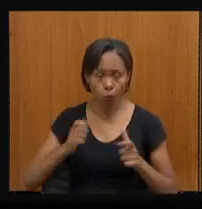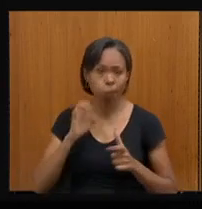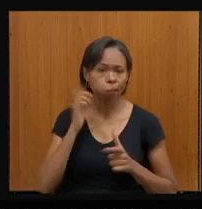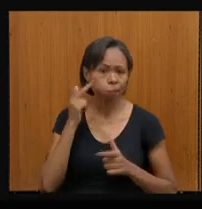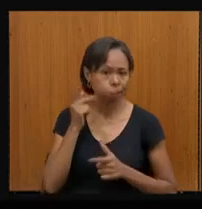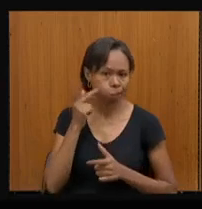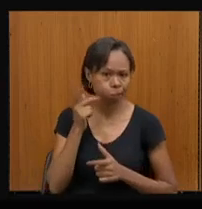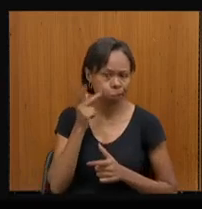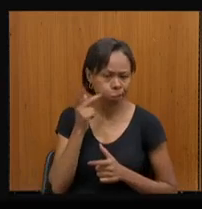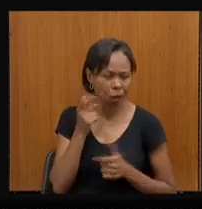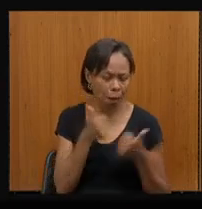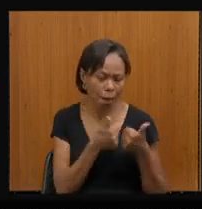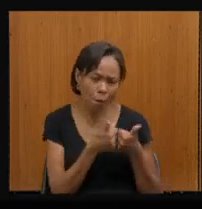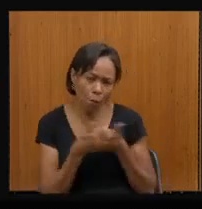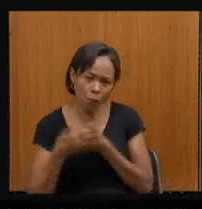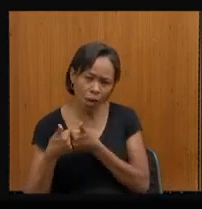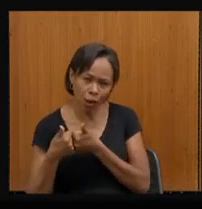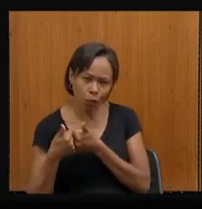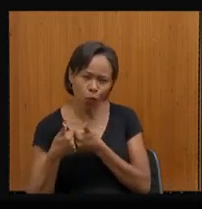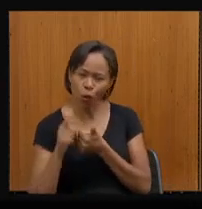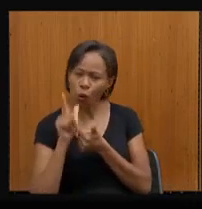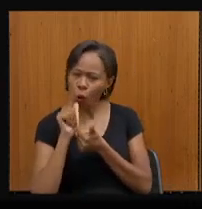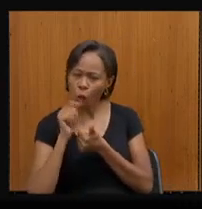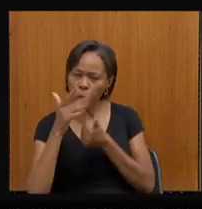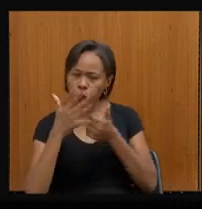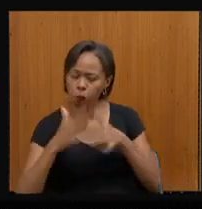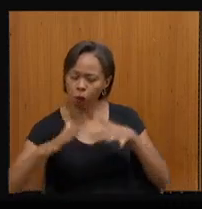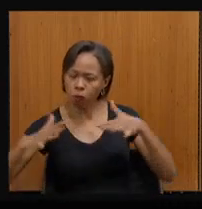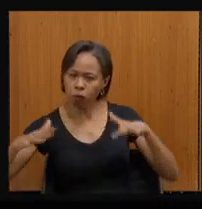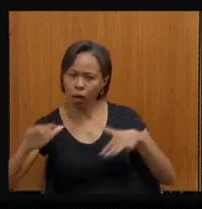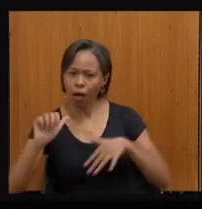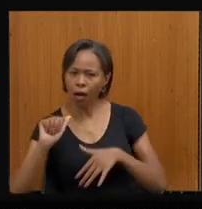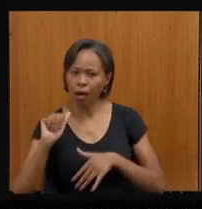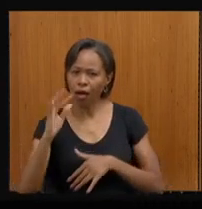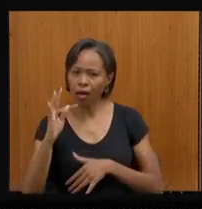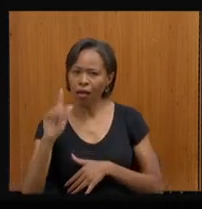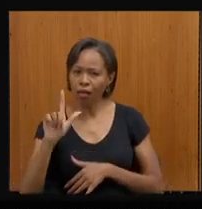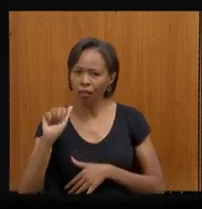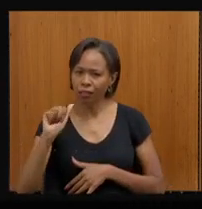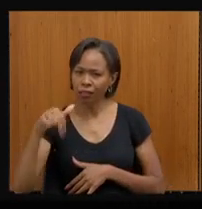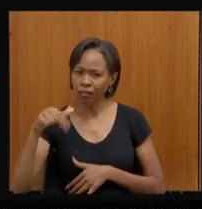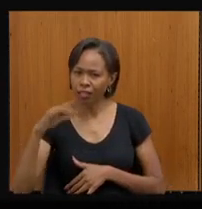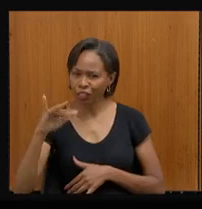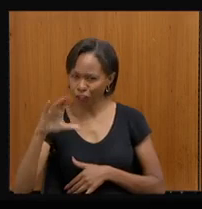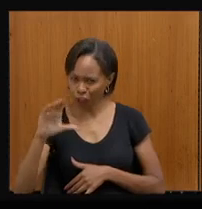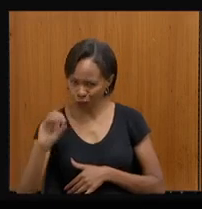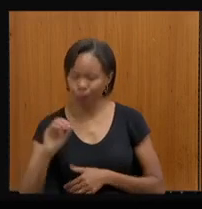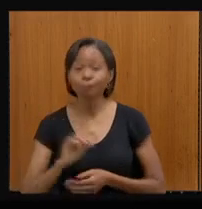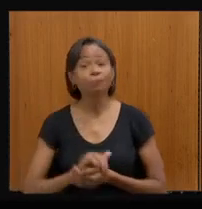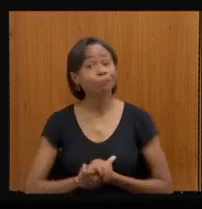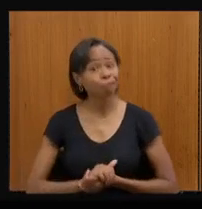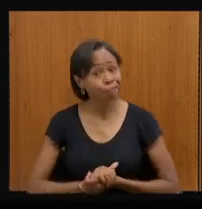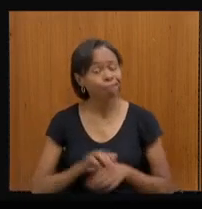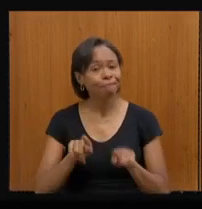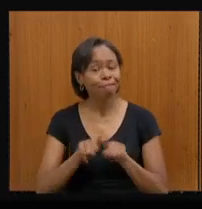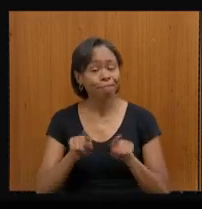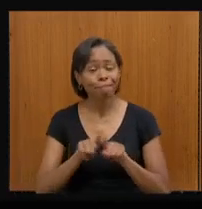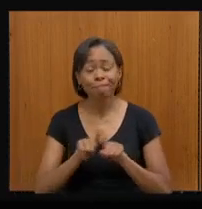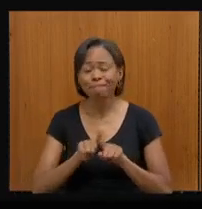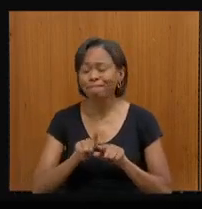mais simples do Atlântico 1 o jogo Grande a grande Joia da coroa que é exatamente